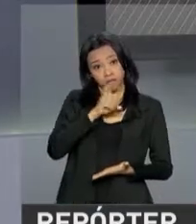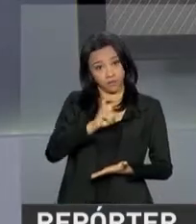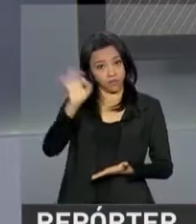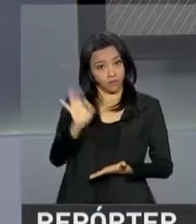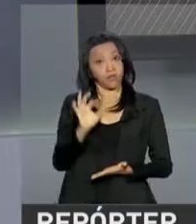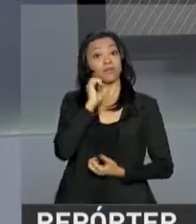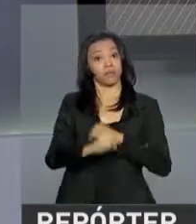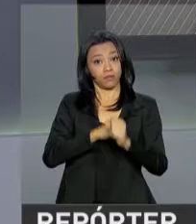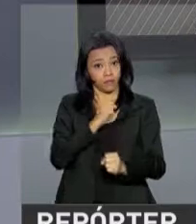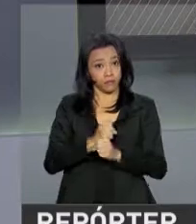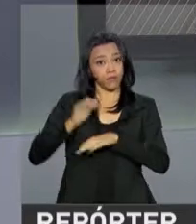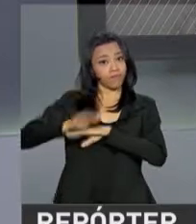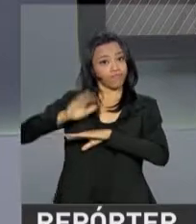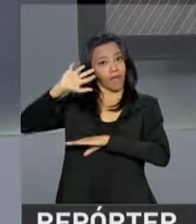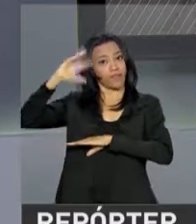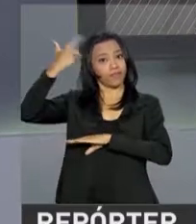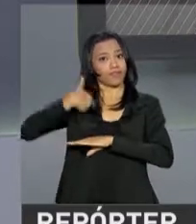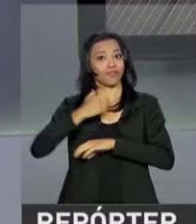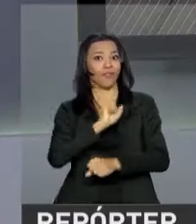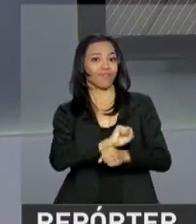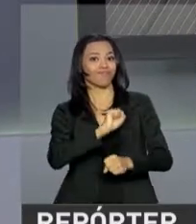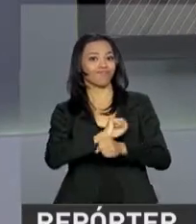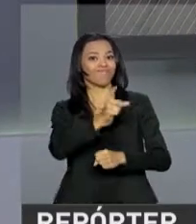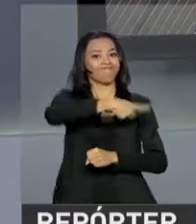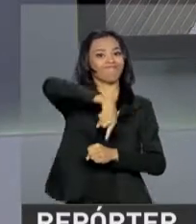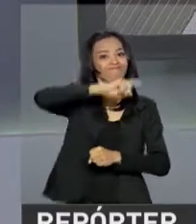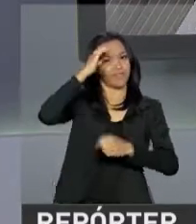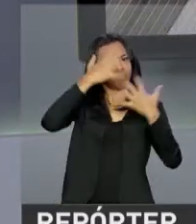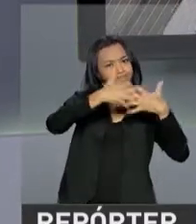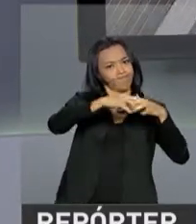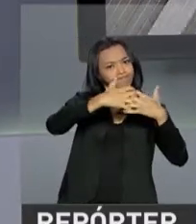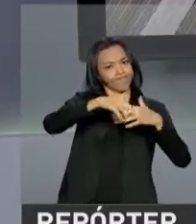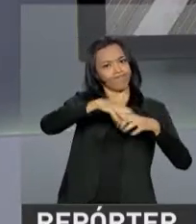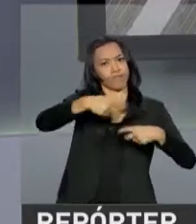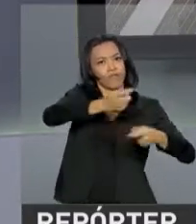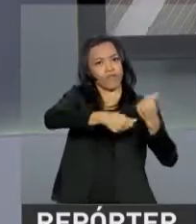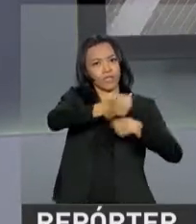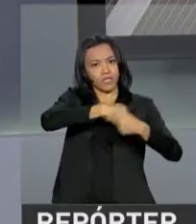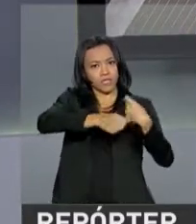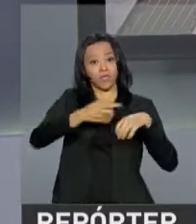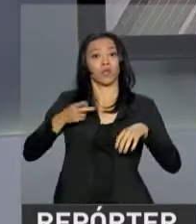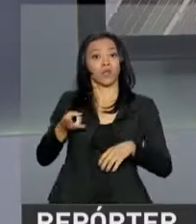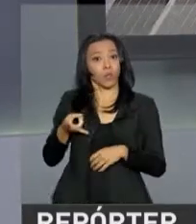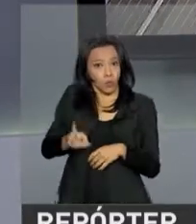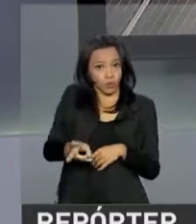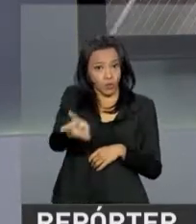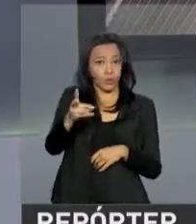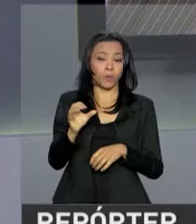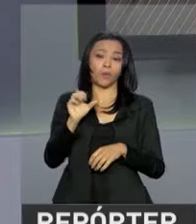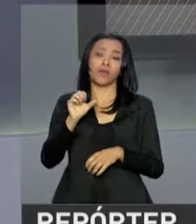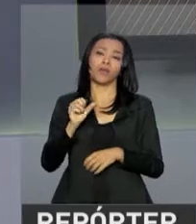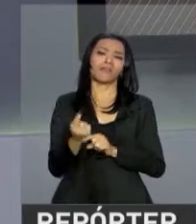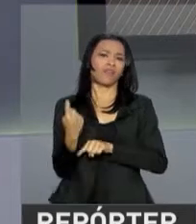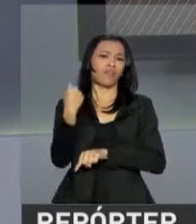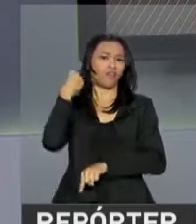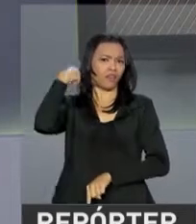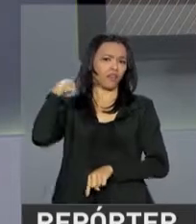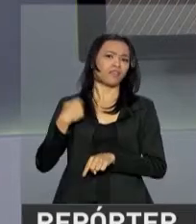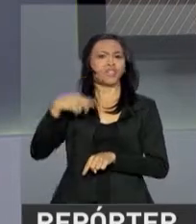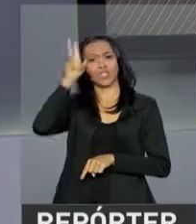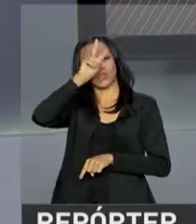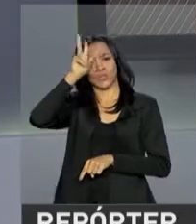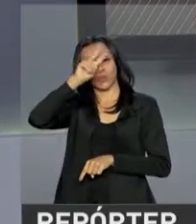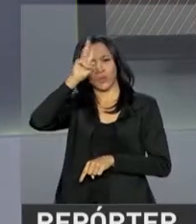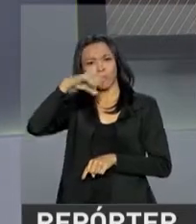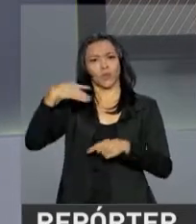A decisão já era esperada pelos analistas financeiros. A Selic continua no menor nível desde o início da série histórica do Banco